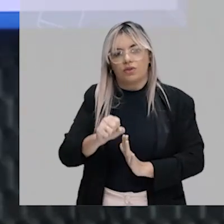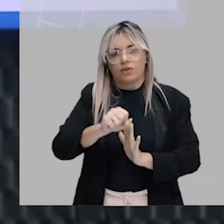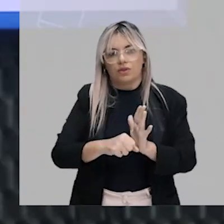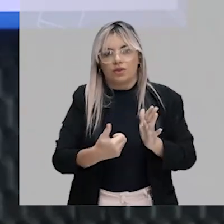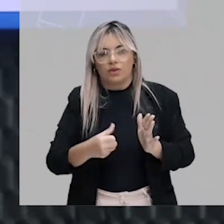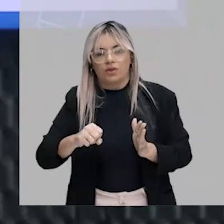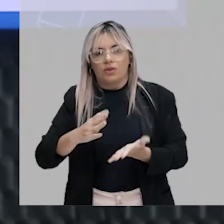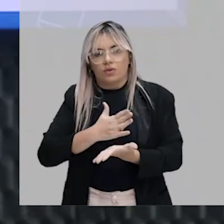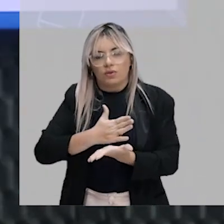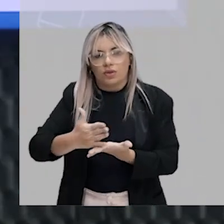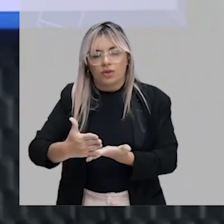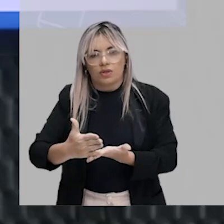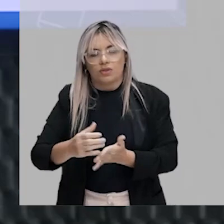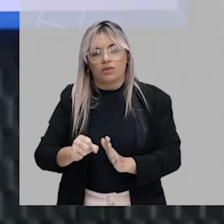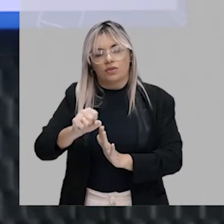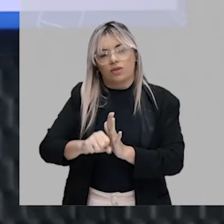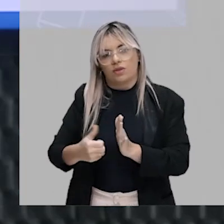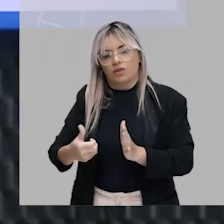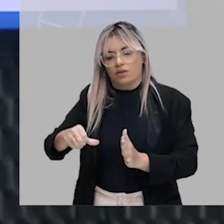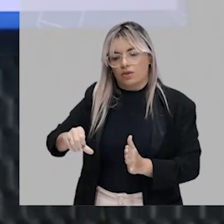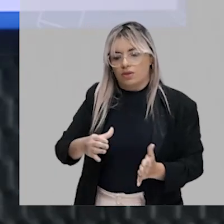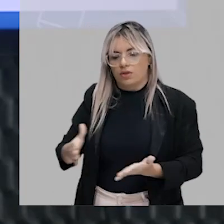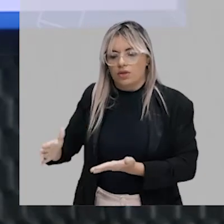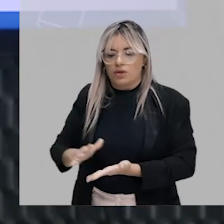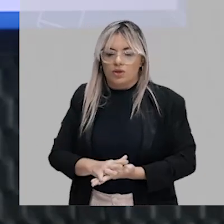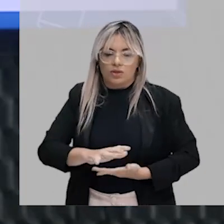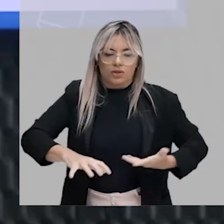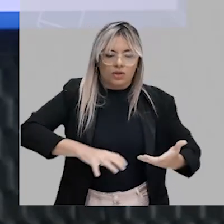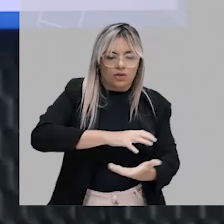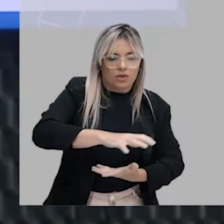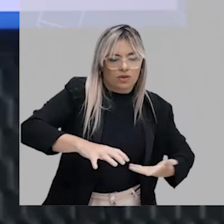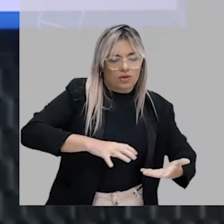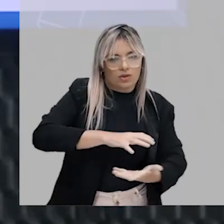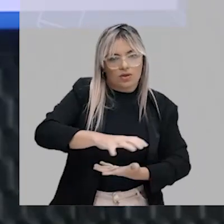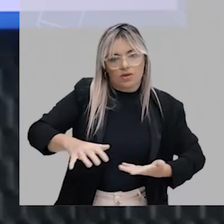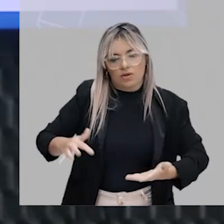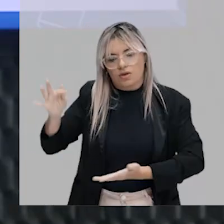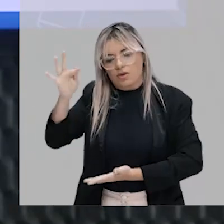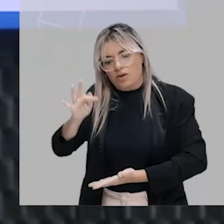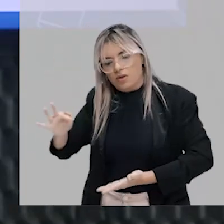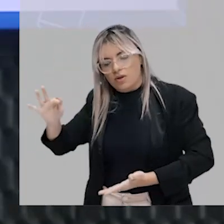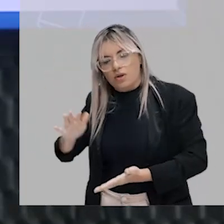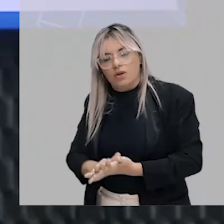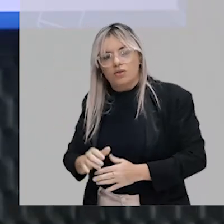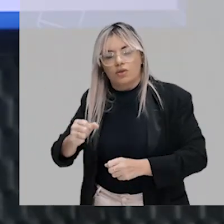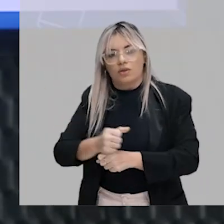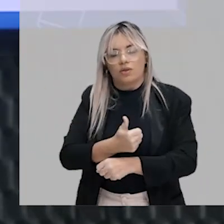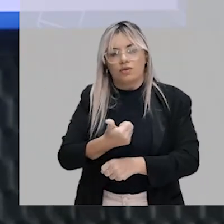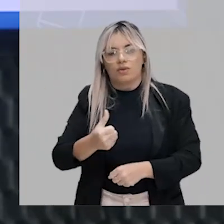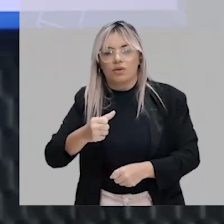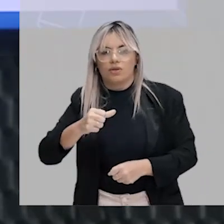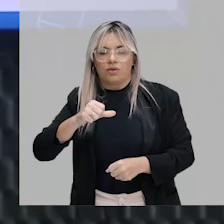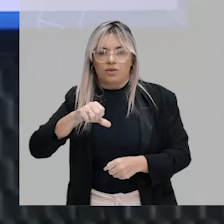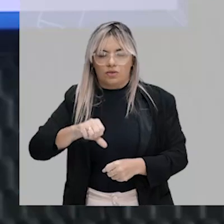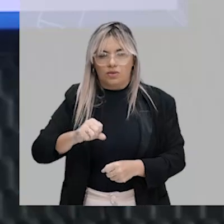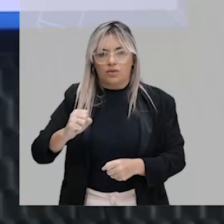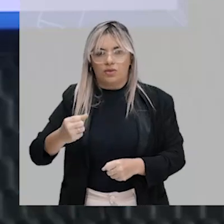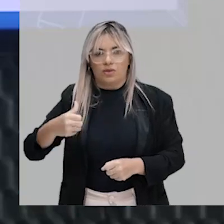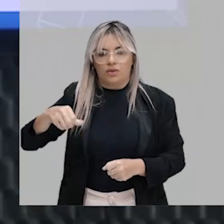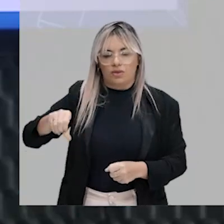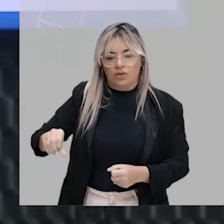do XIX, né? O desenrolar da Revolução Francesa, que foi em 1789. Então, o desenrolar, ou seja,